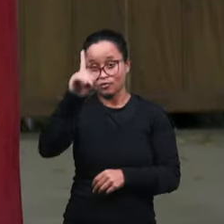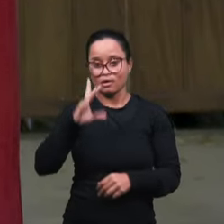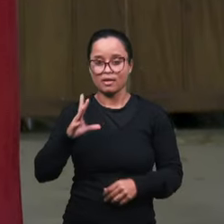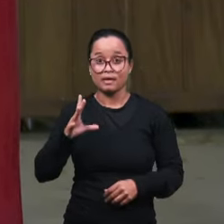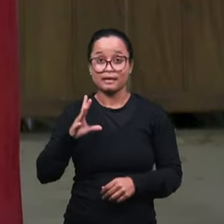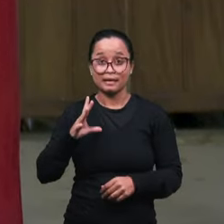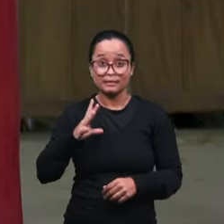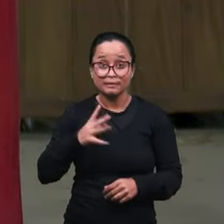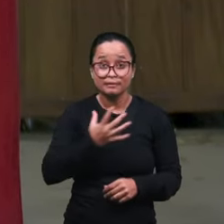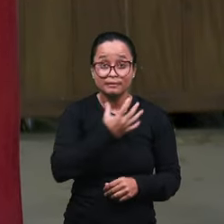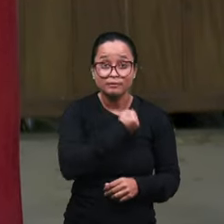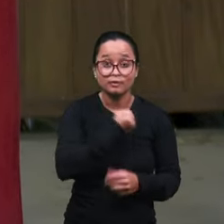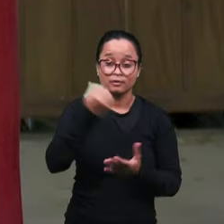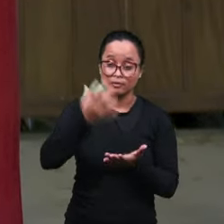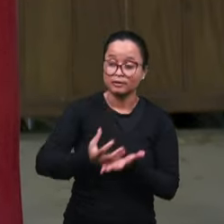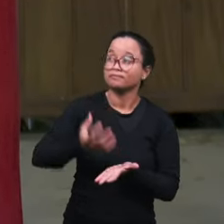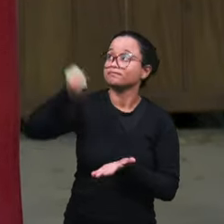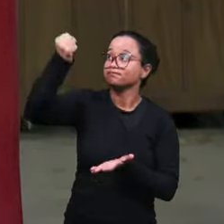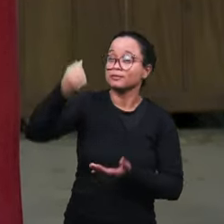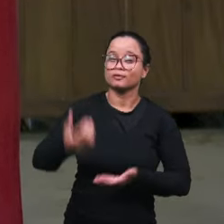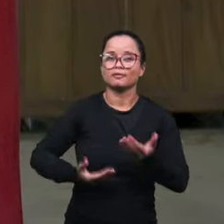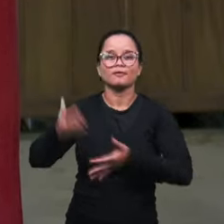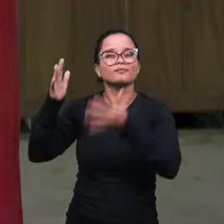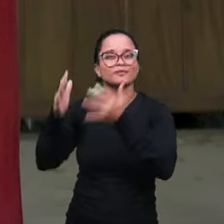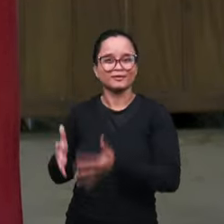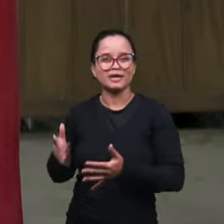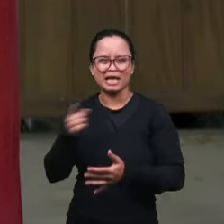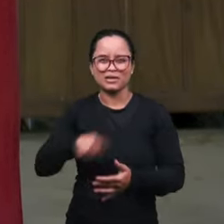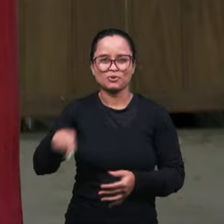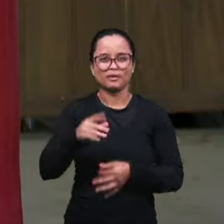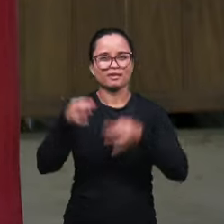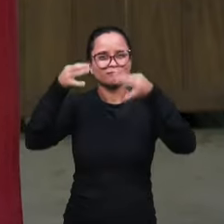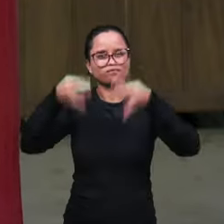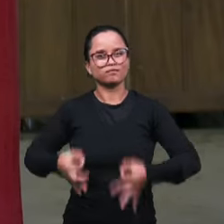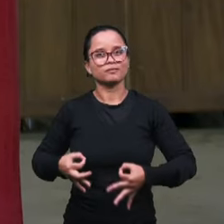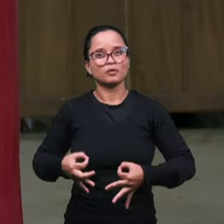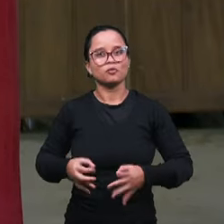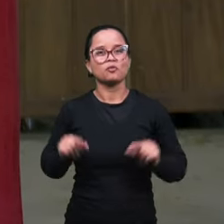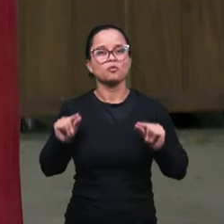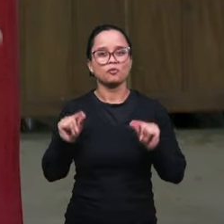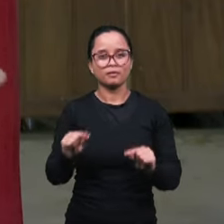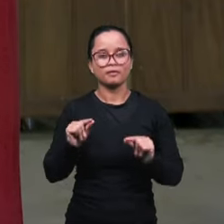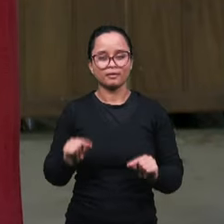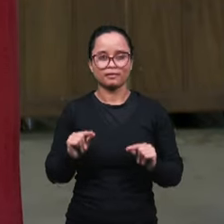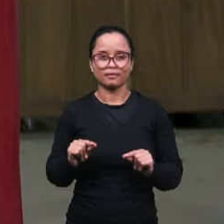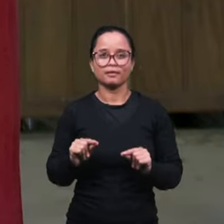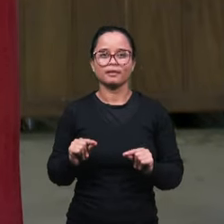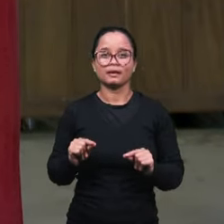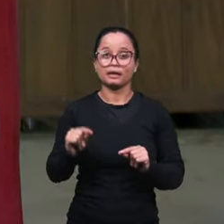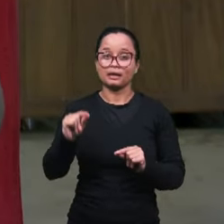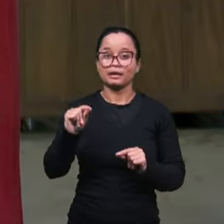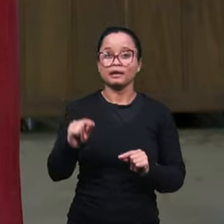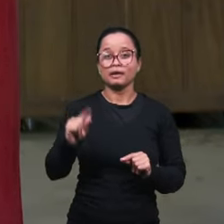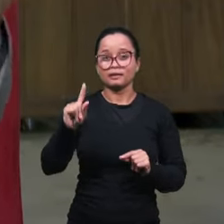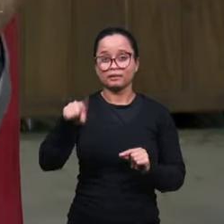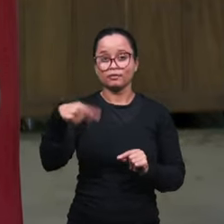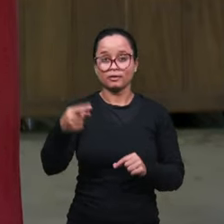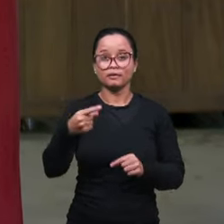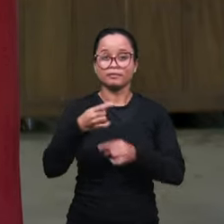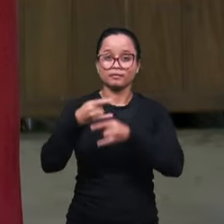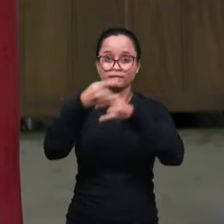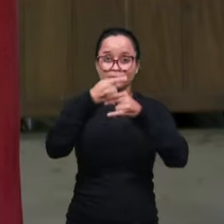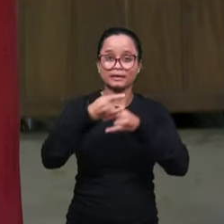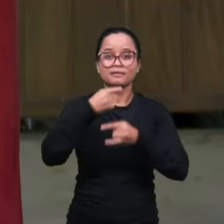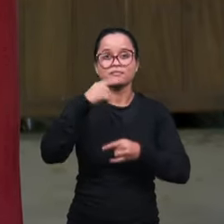da igreja, quando a igreja for arrebatada. E nós estamos certos de que, nas próximas lives que nós teremos, inclusive na próxima